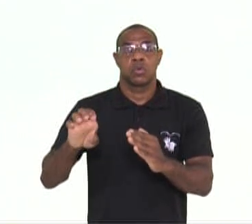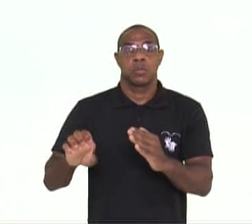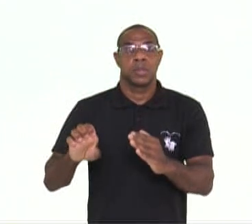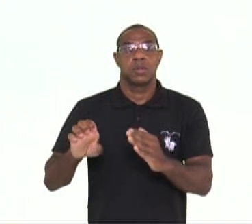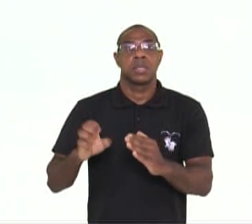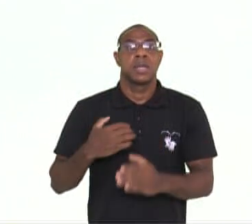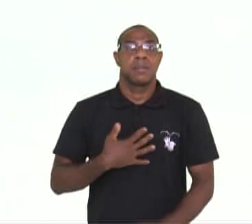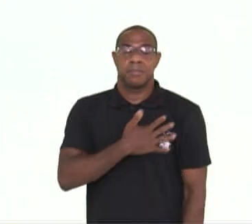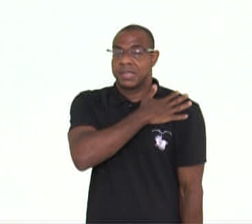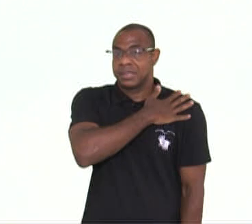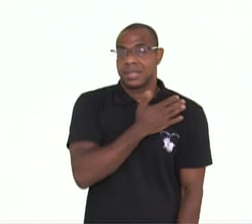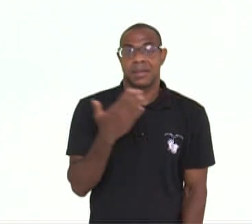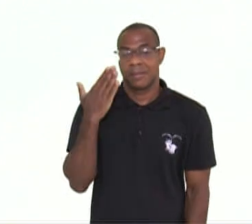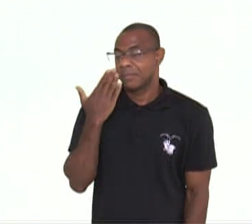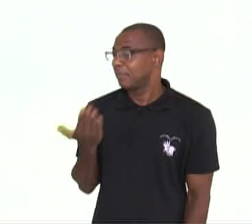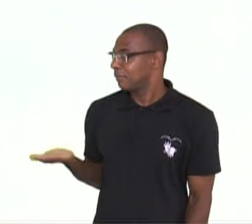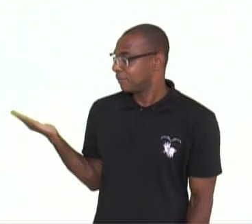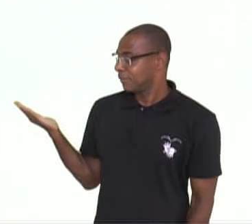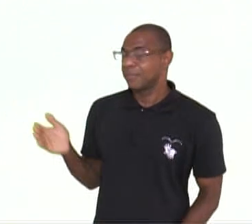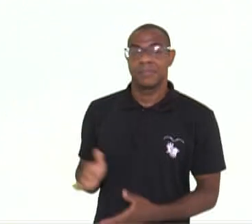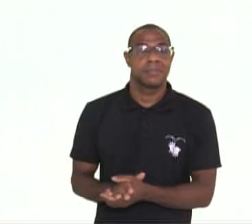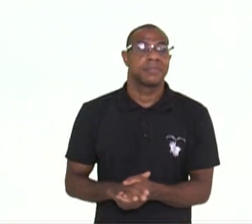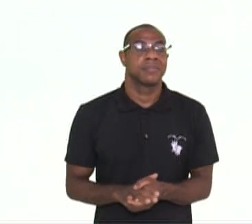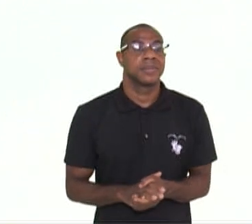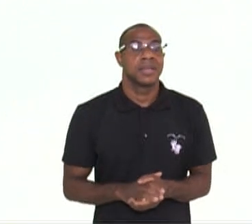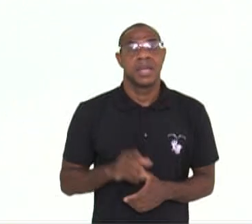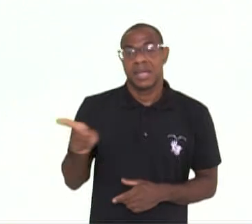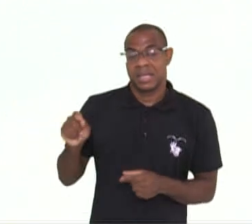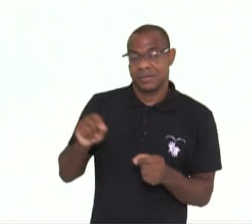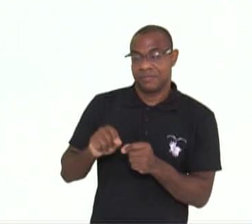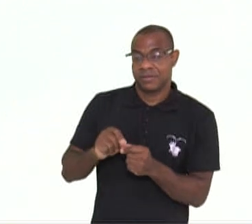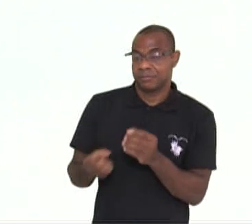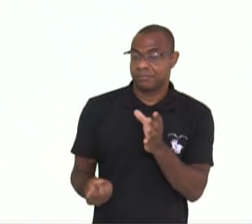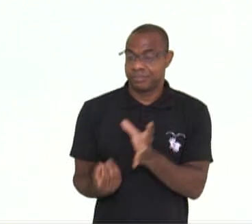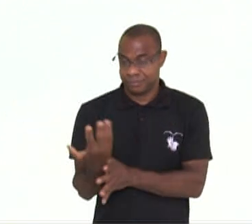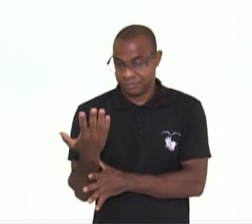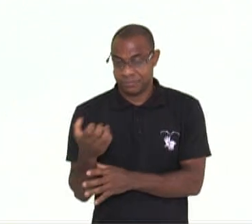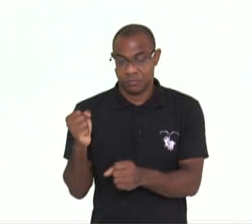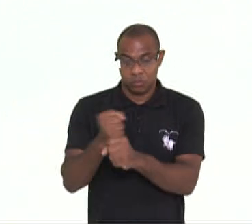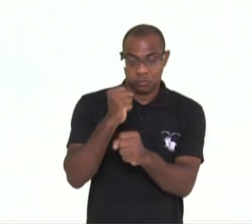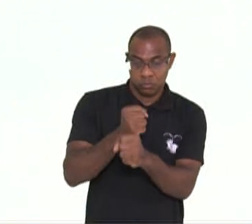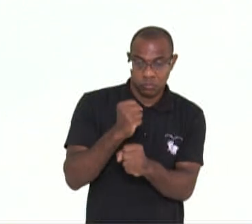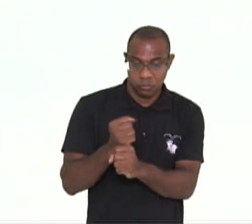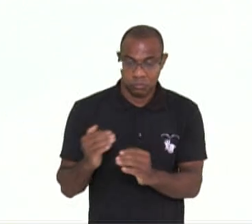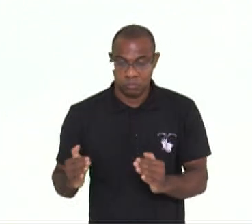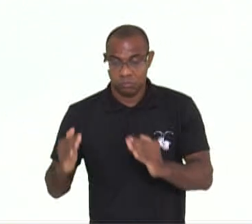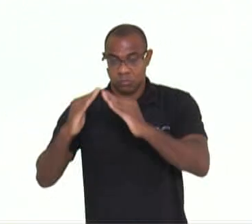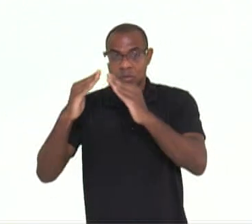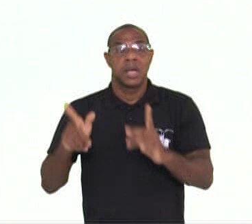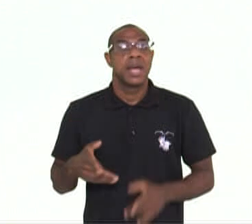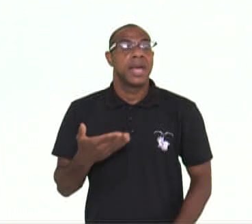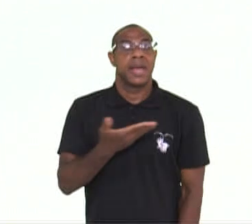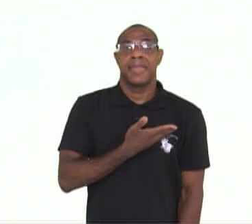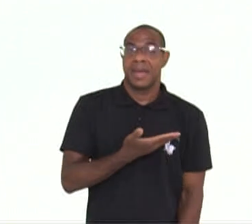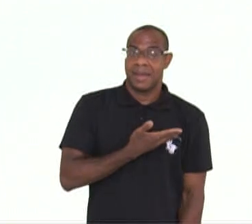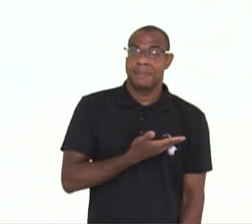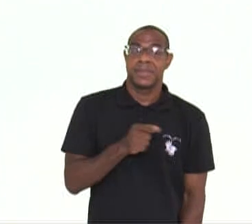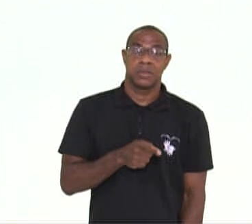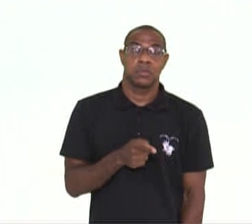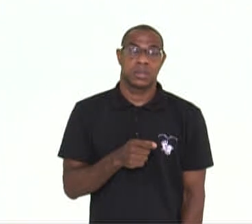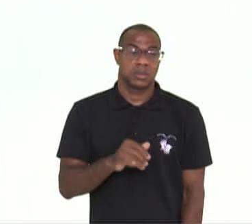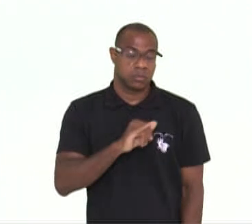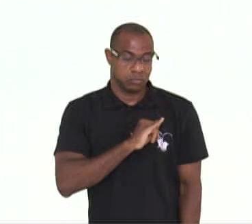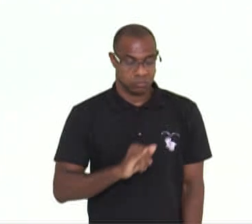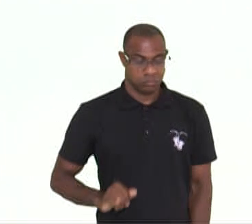ao Marechal Deodoro da Fonseca. Ele tinha grande prestígio e, além disso, era amigo pessoal do imperador